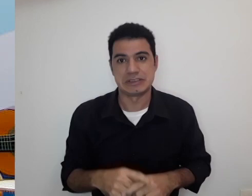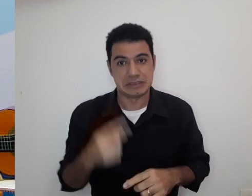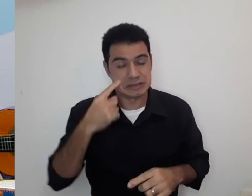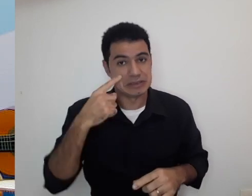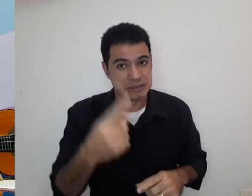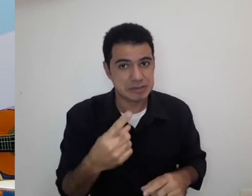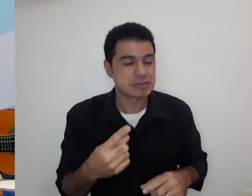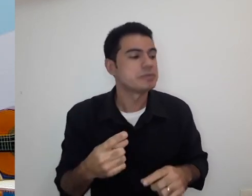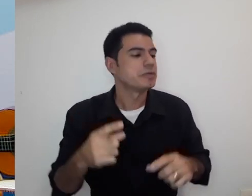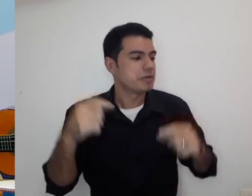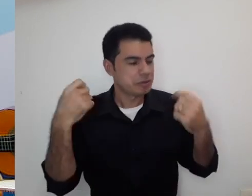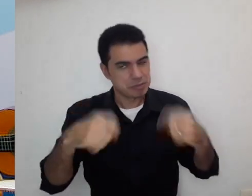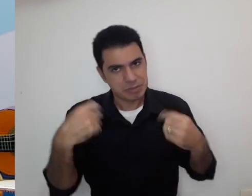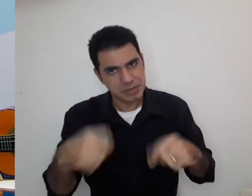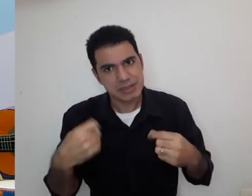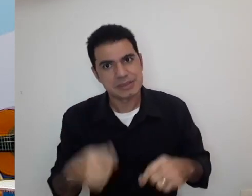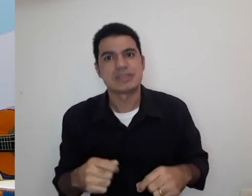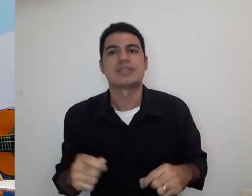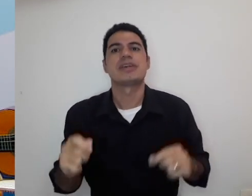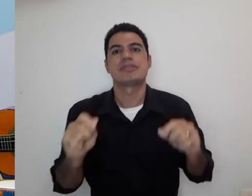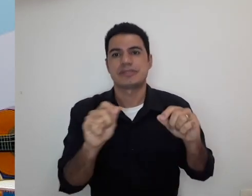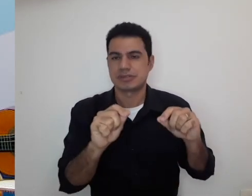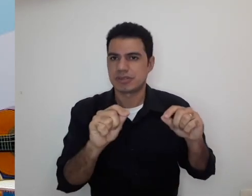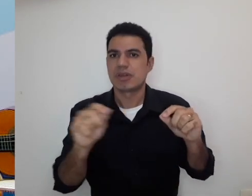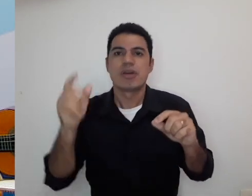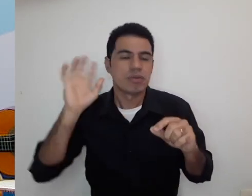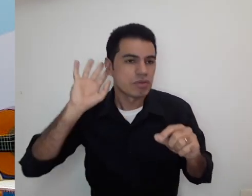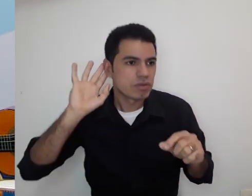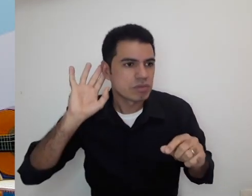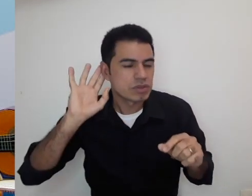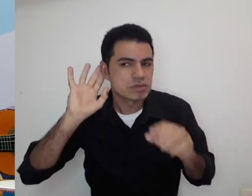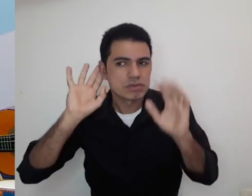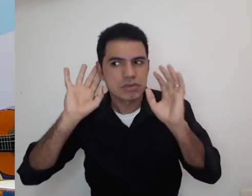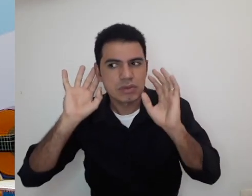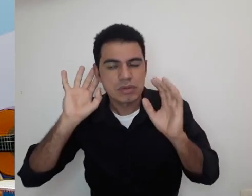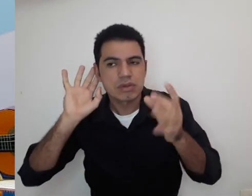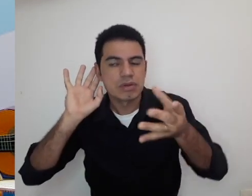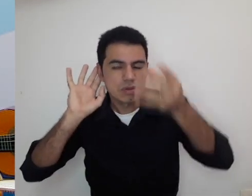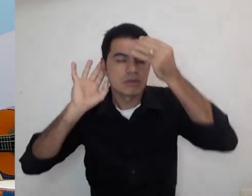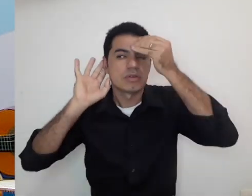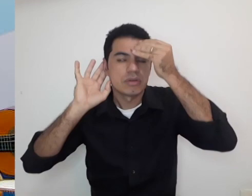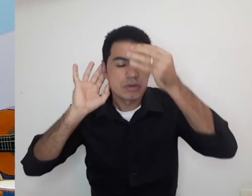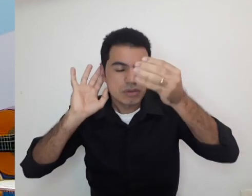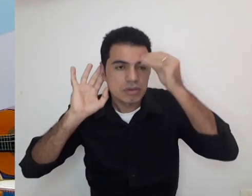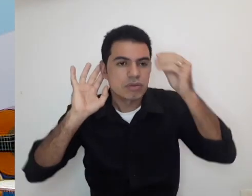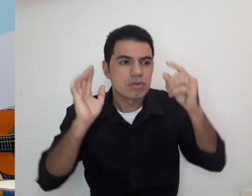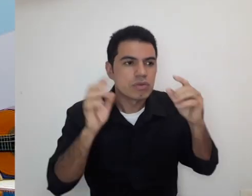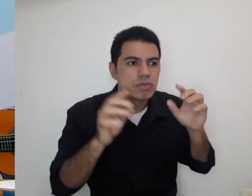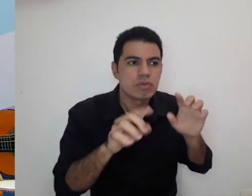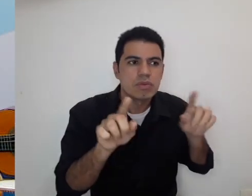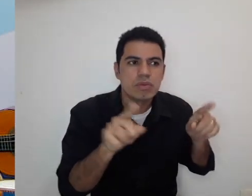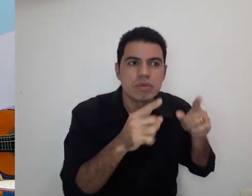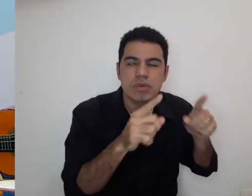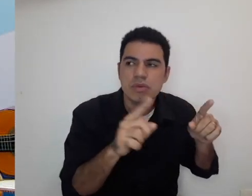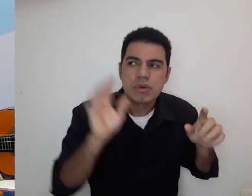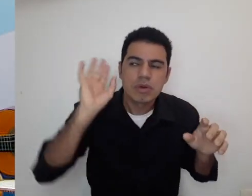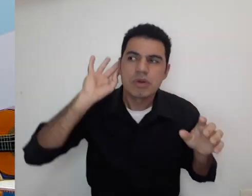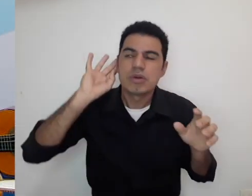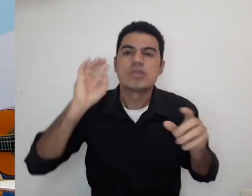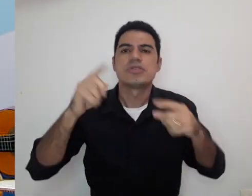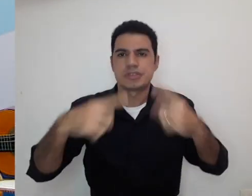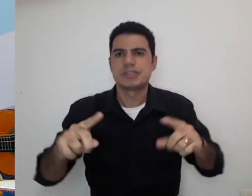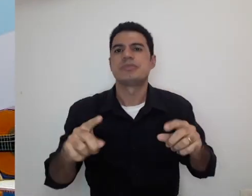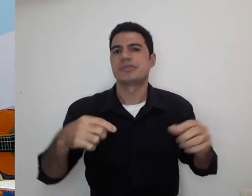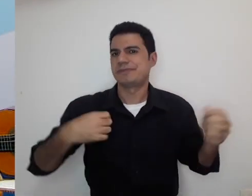questão da música ser passada oralmente. Eles teriam que decorar o som das músicas para poder executar.